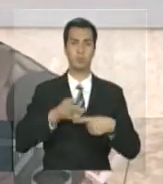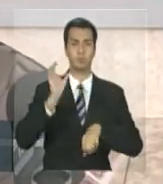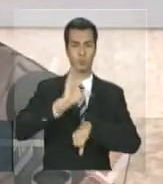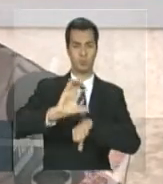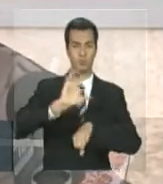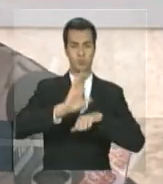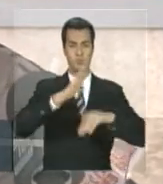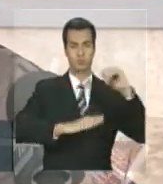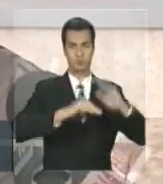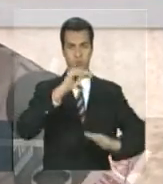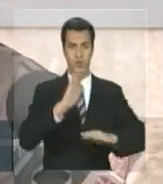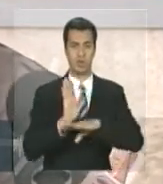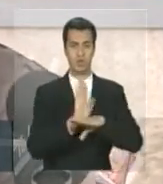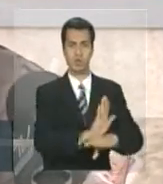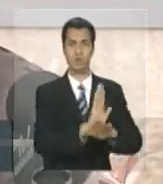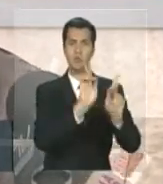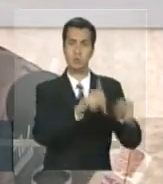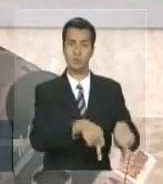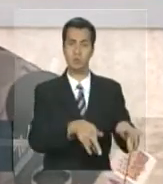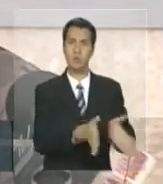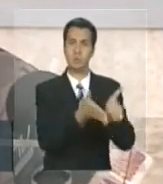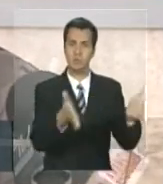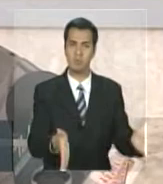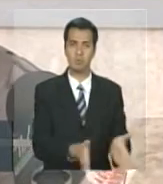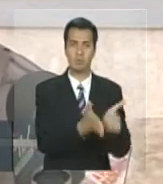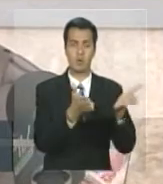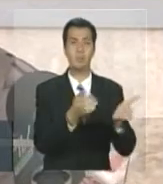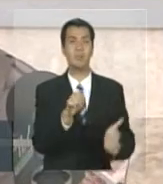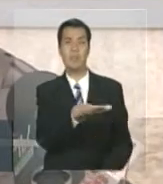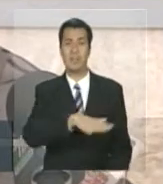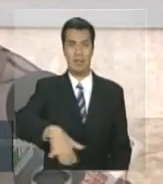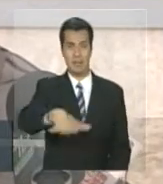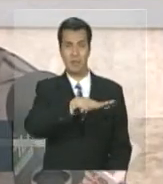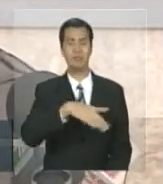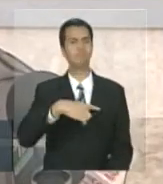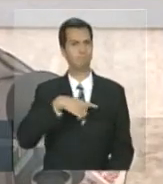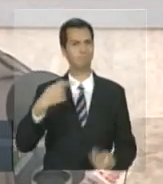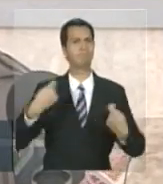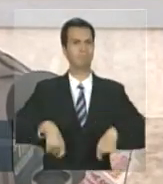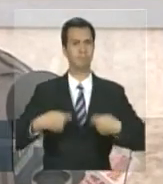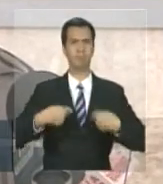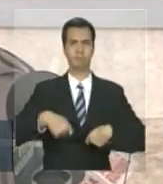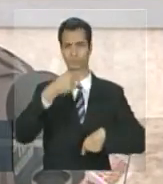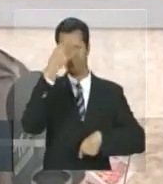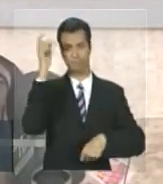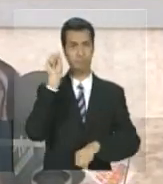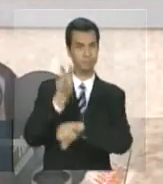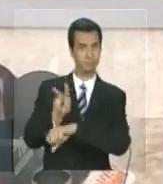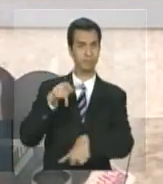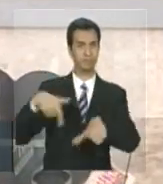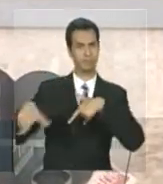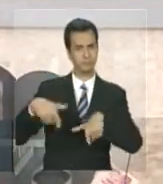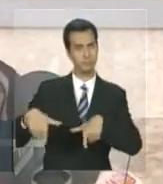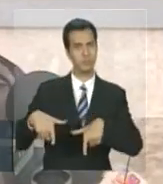esse público, em áreas que são áreas hoje onde a gente tem demanda de mão de obra.